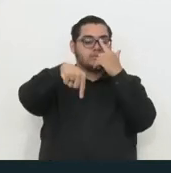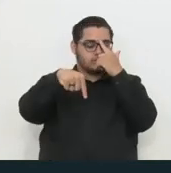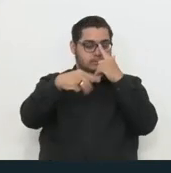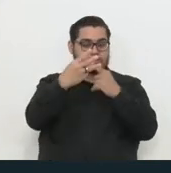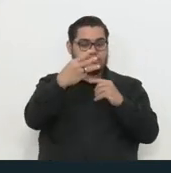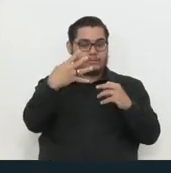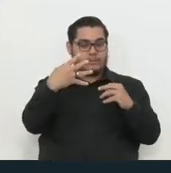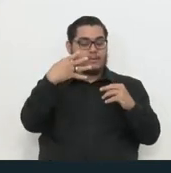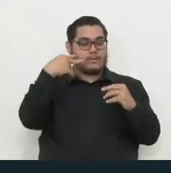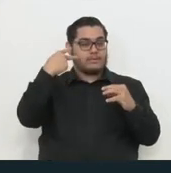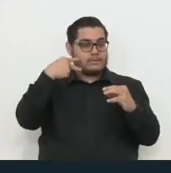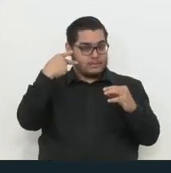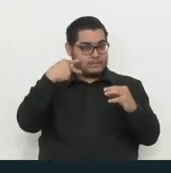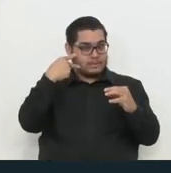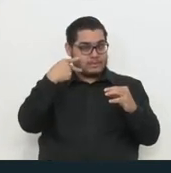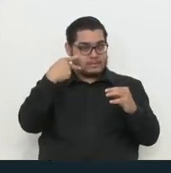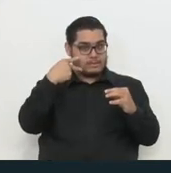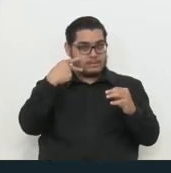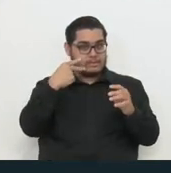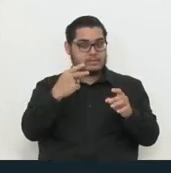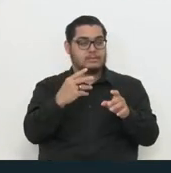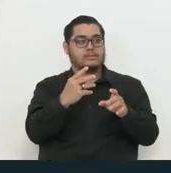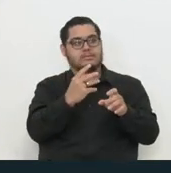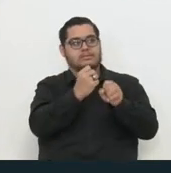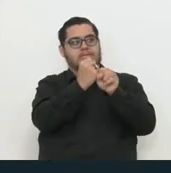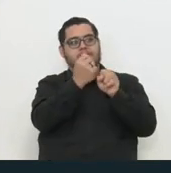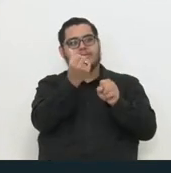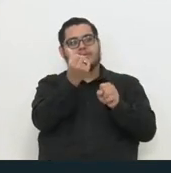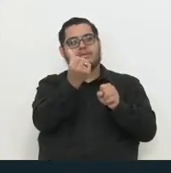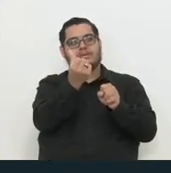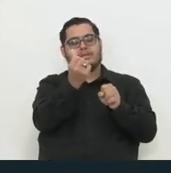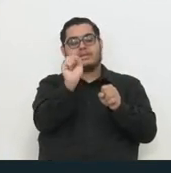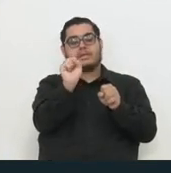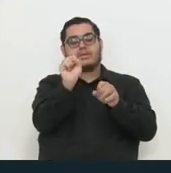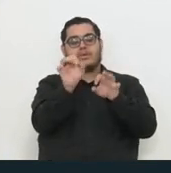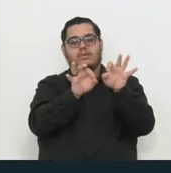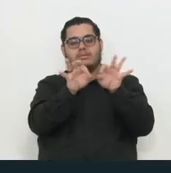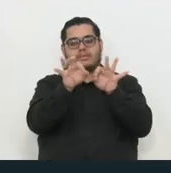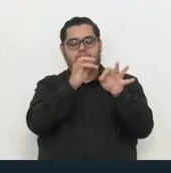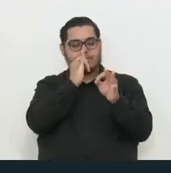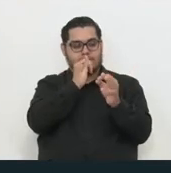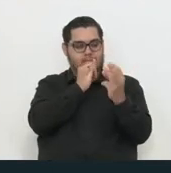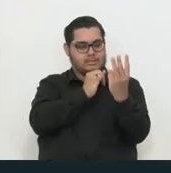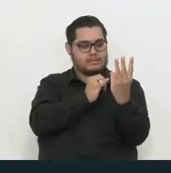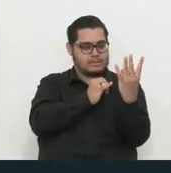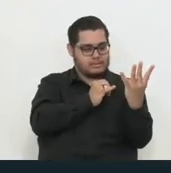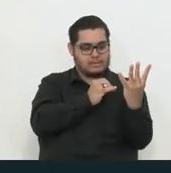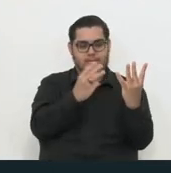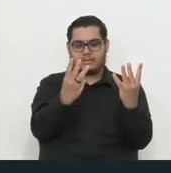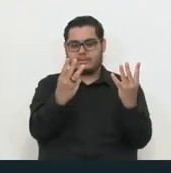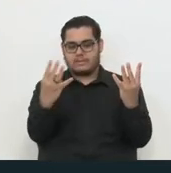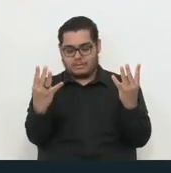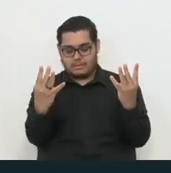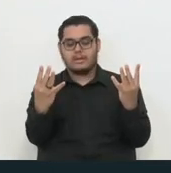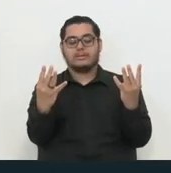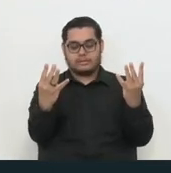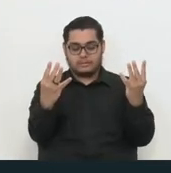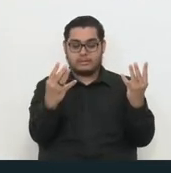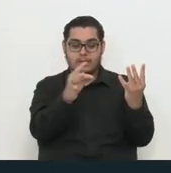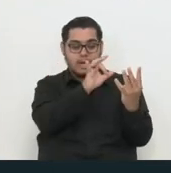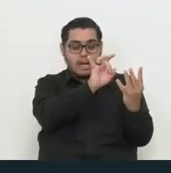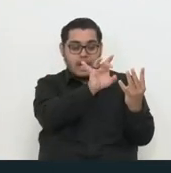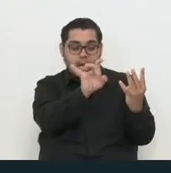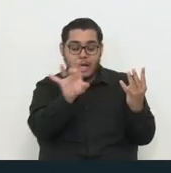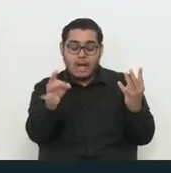se multiplicar por 2 dá 68 projetos só e projetos anteriores claro nós vamos pautar